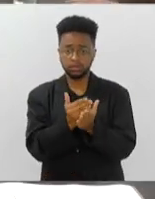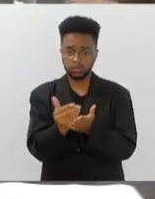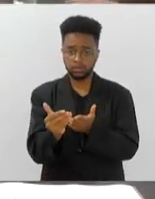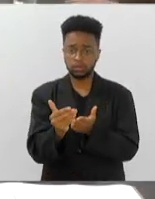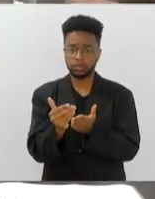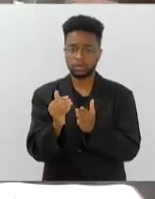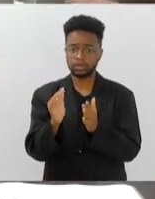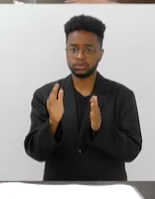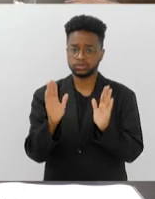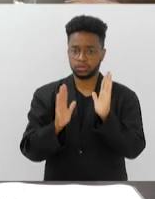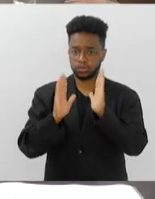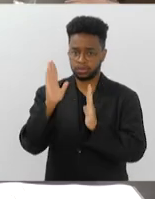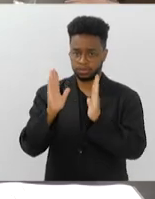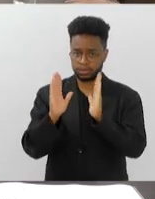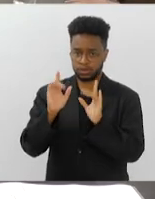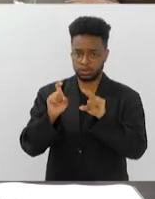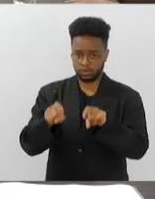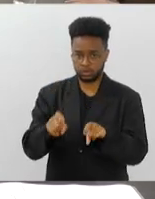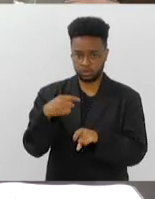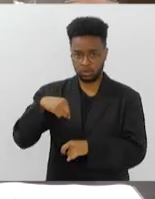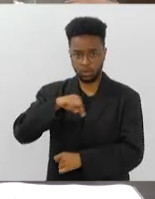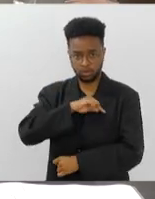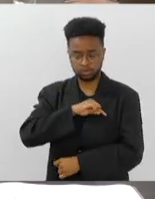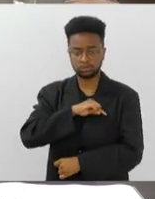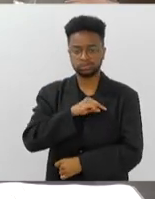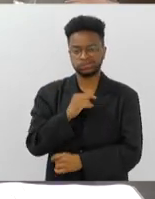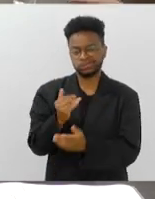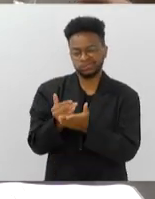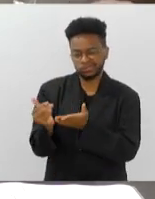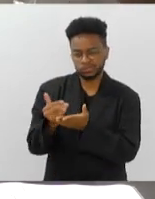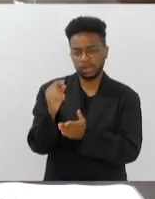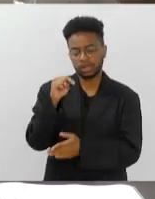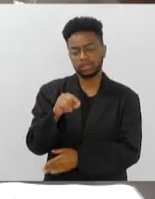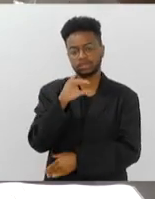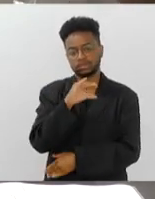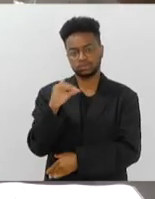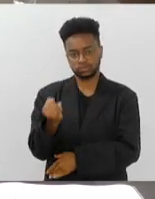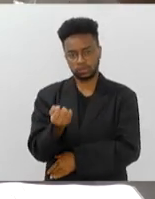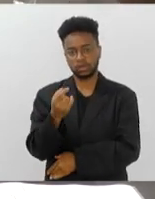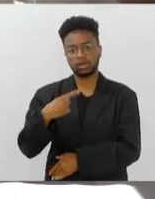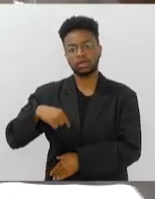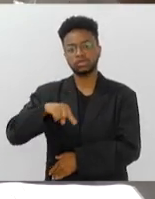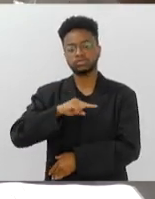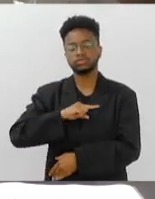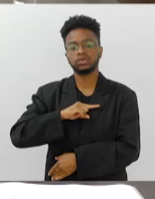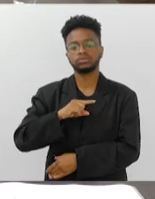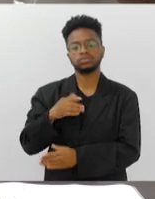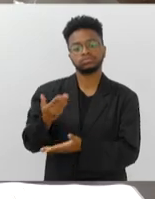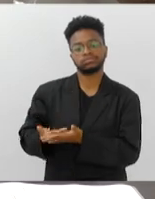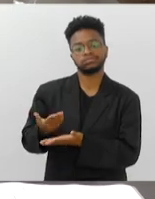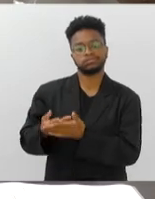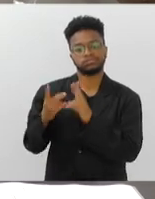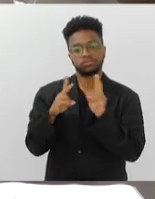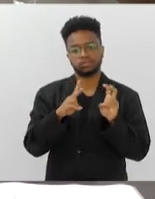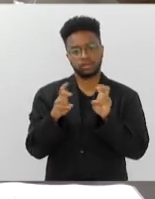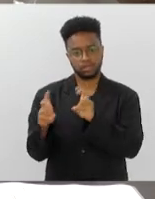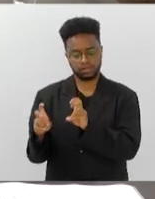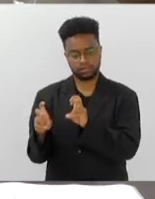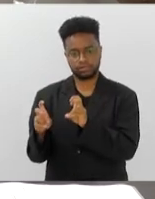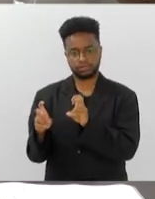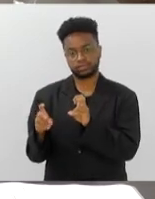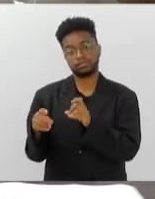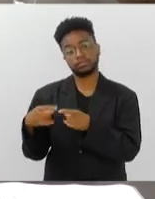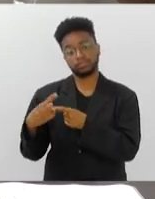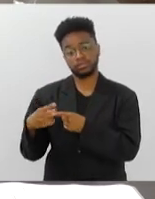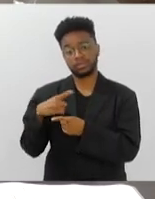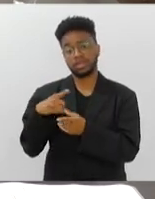dessa legislatura, bem no início dos trabalhos aqui da CCJ, a gente se debruçou sobre essa questão, justamente